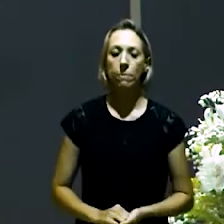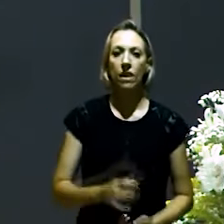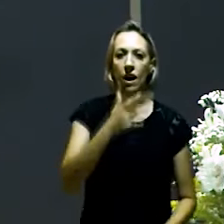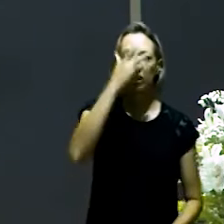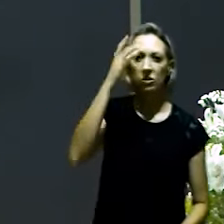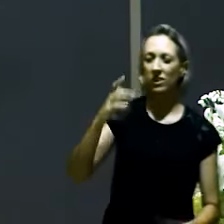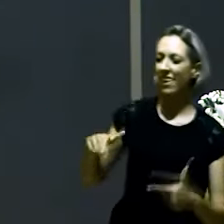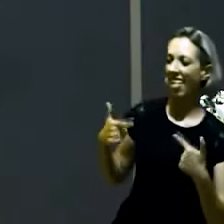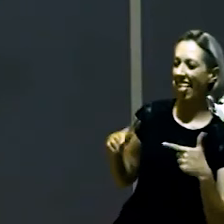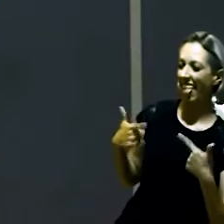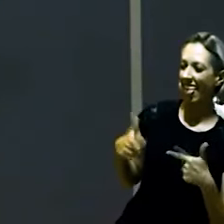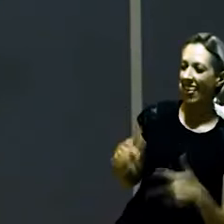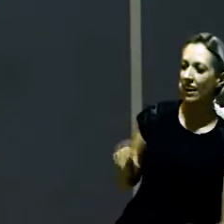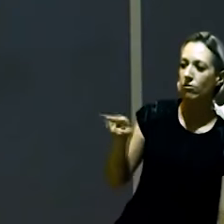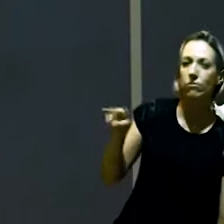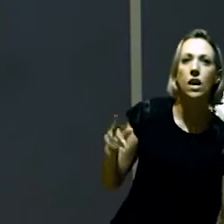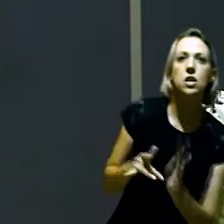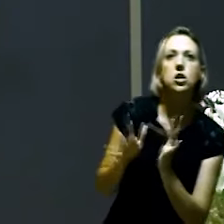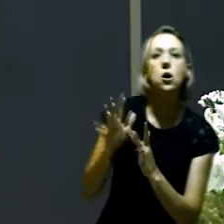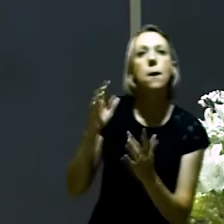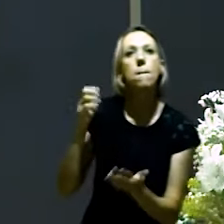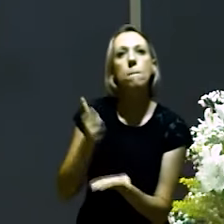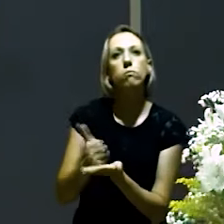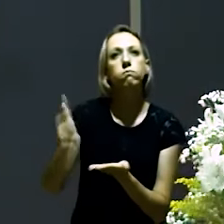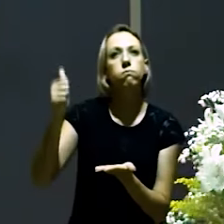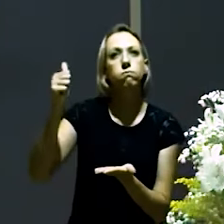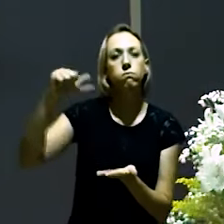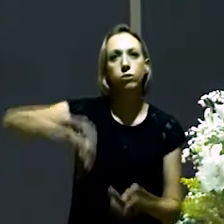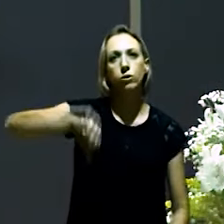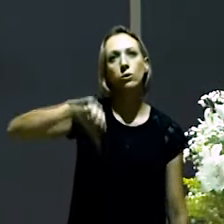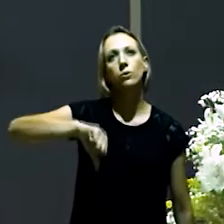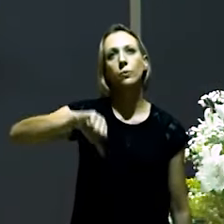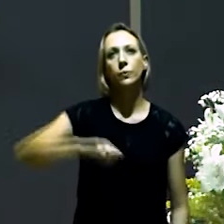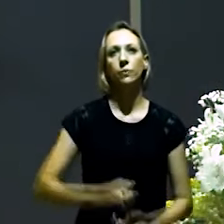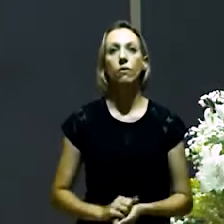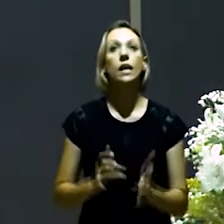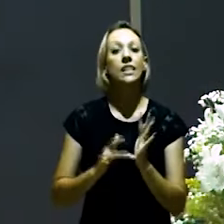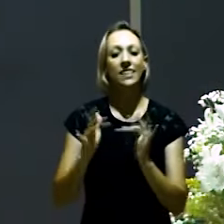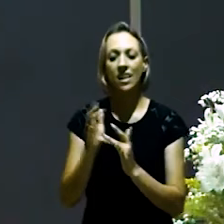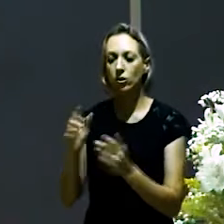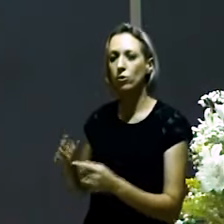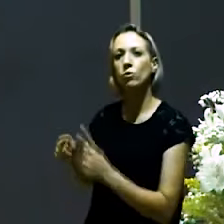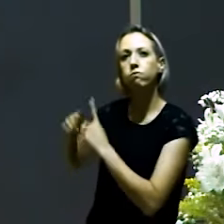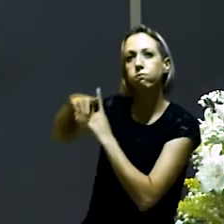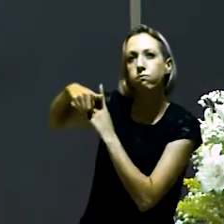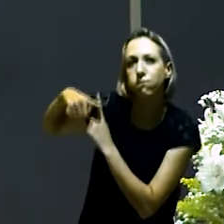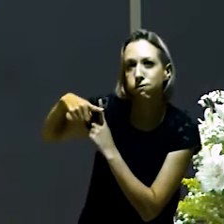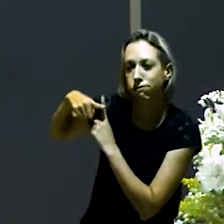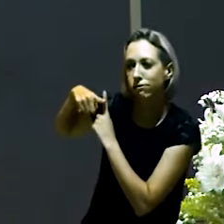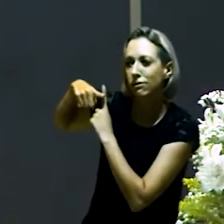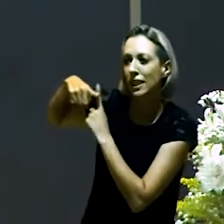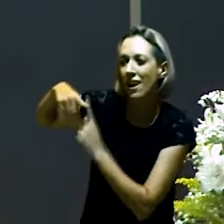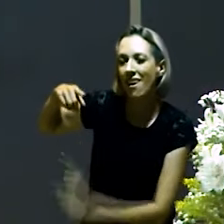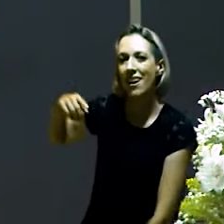dizia: a batalha foi perdida, Jesus estava caminhando para o auge da sua vitória. Enquanto as forças do